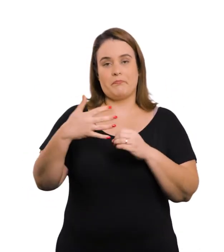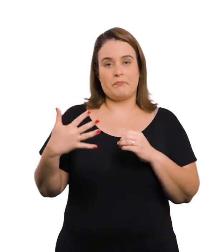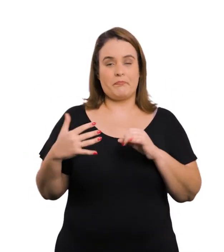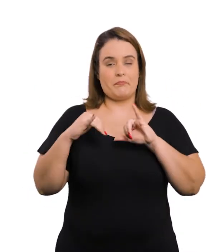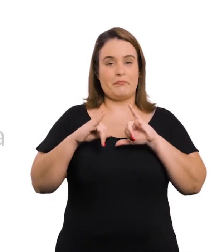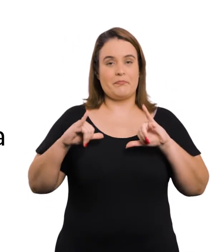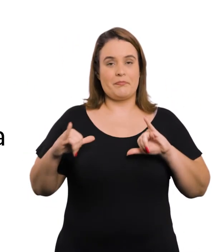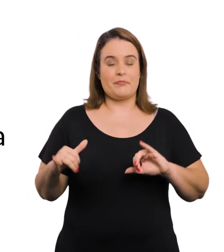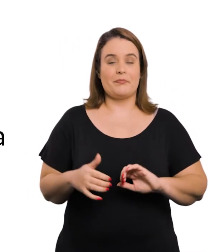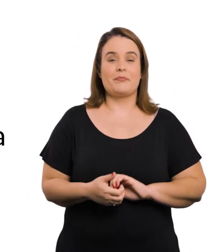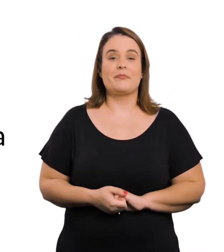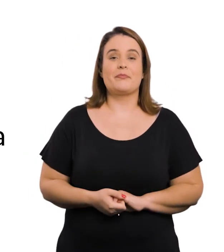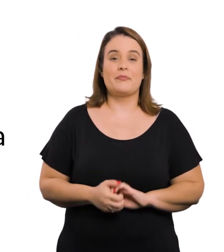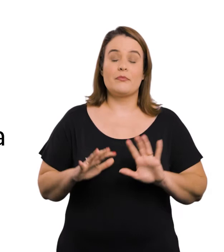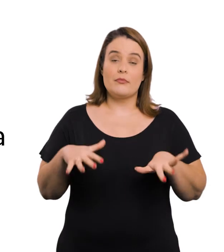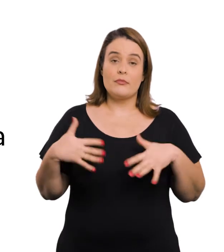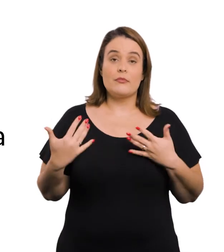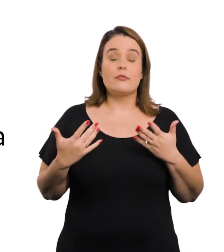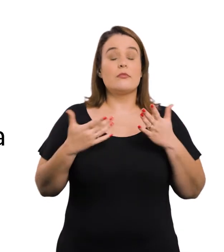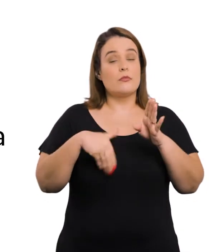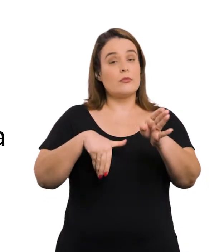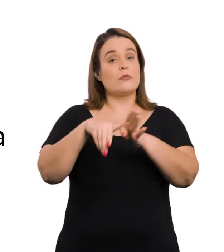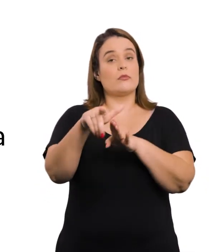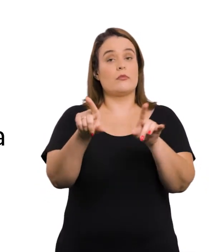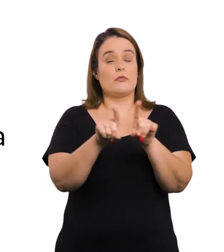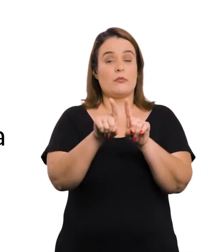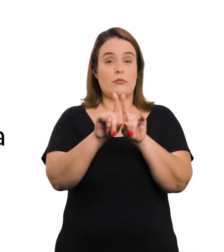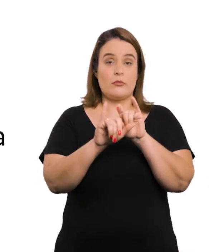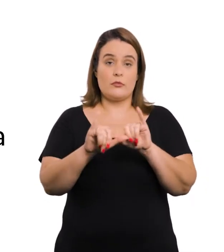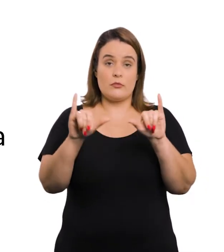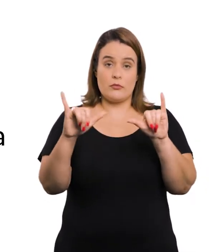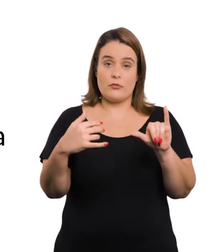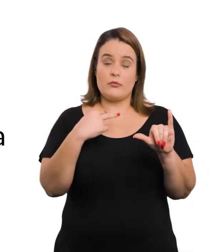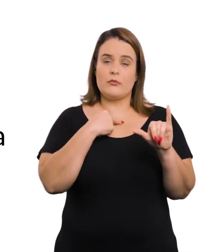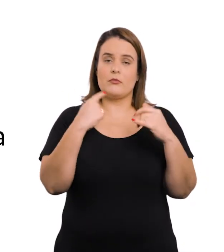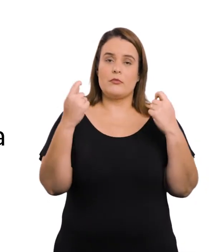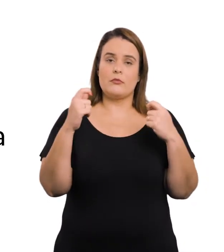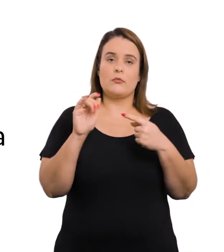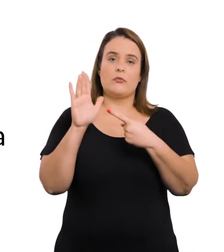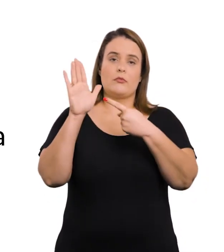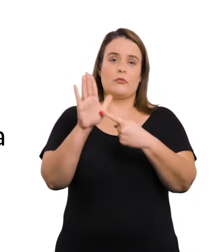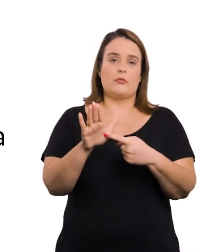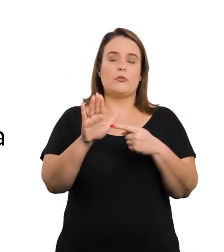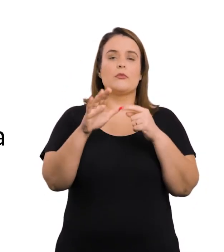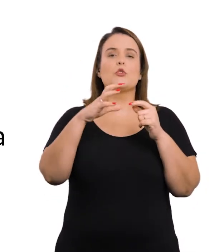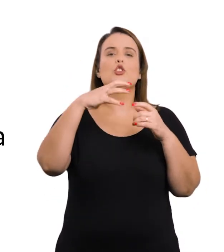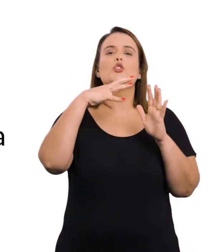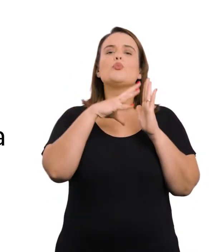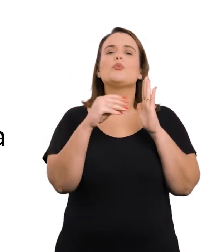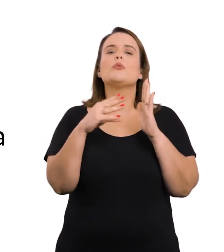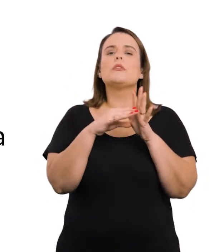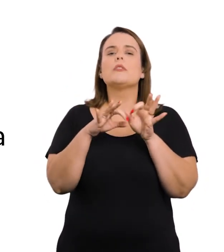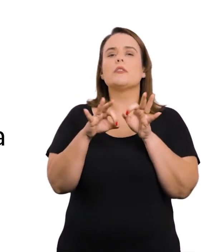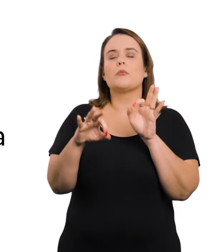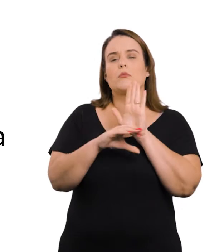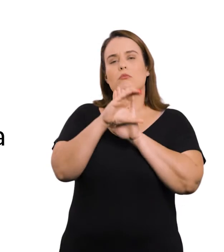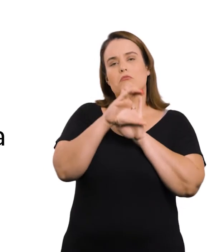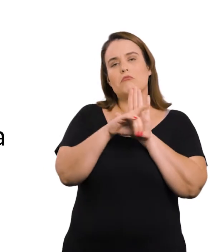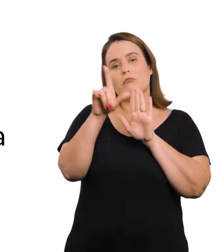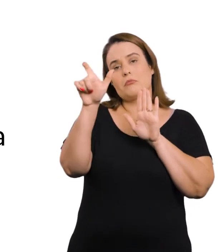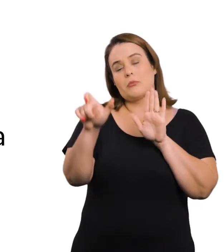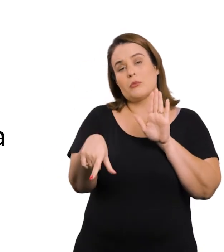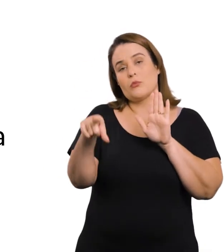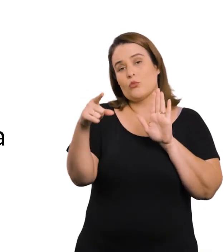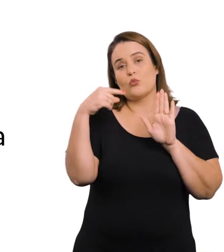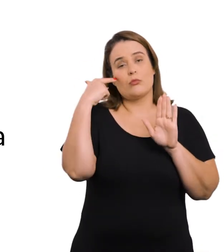divulgado. Recomenda-se ainda, na etapa da divulgação da vaga, que se disponibilize um modelo simples de currículo, para